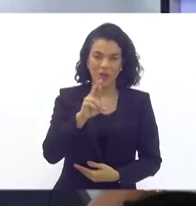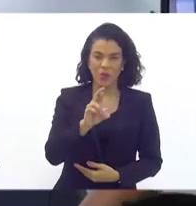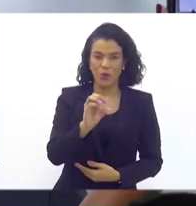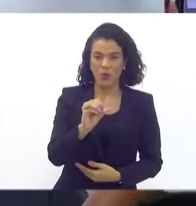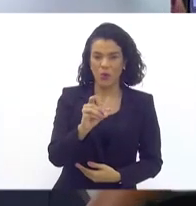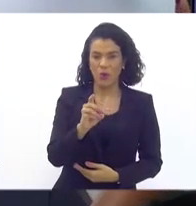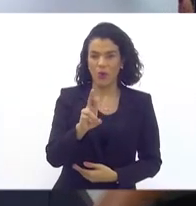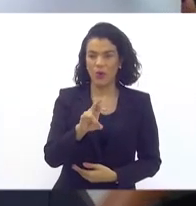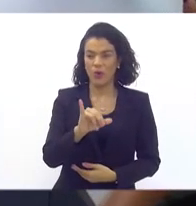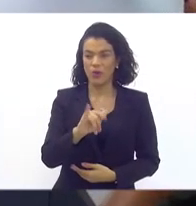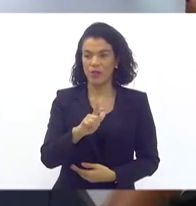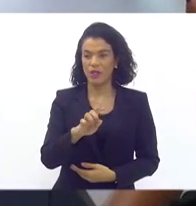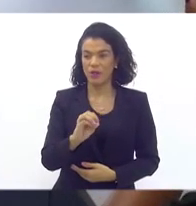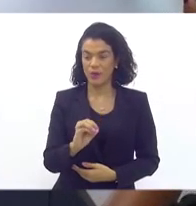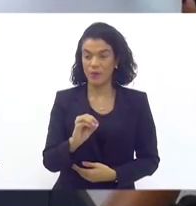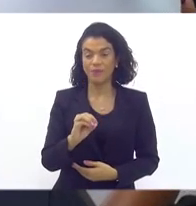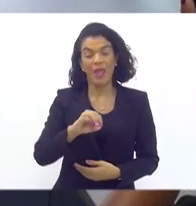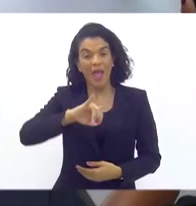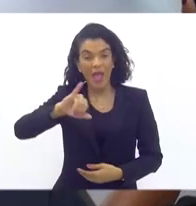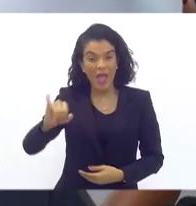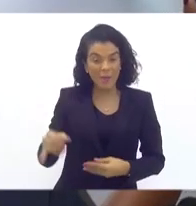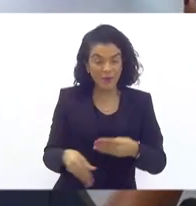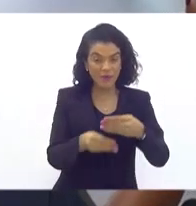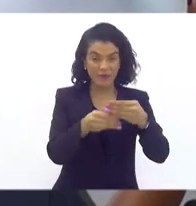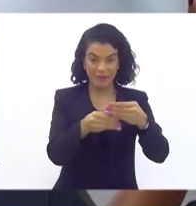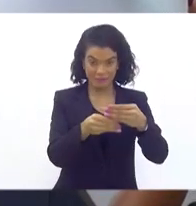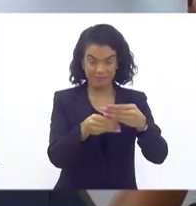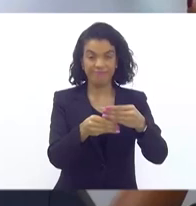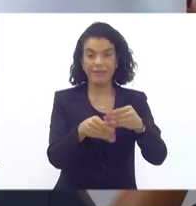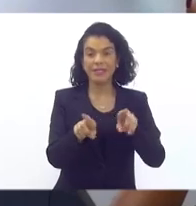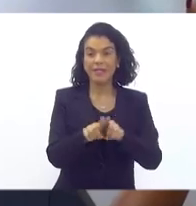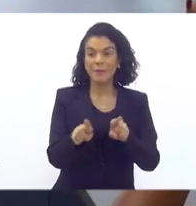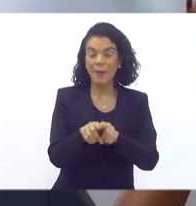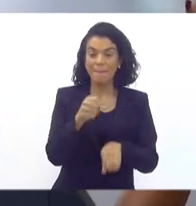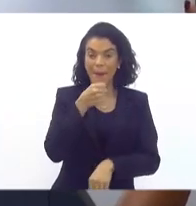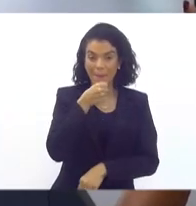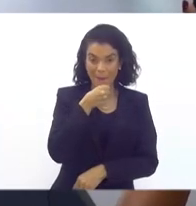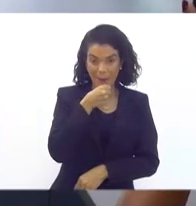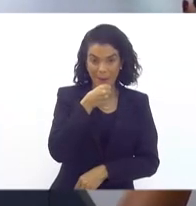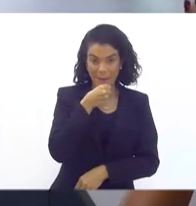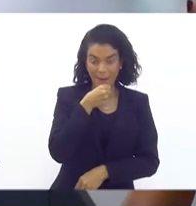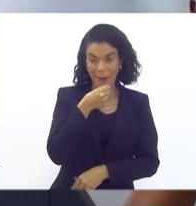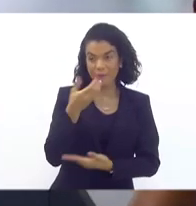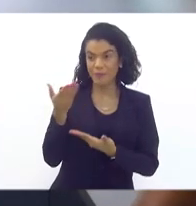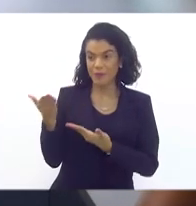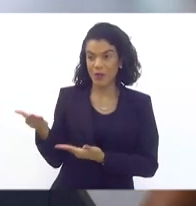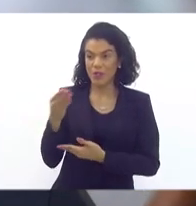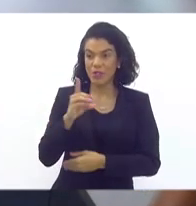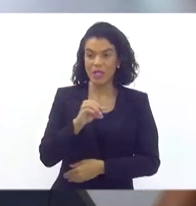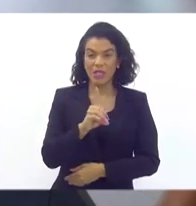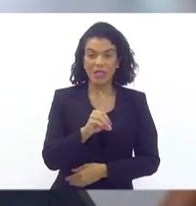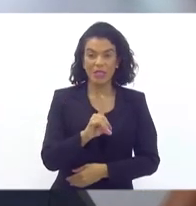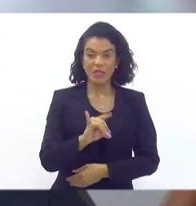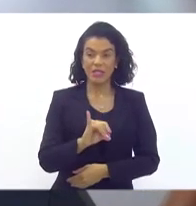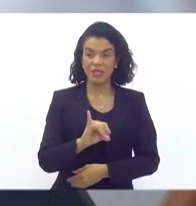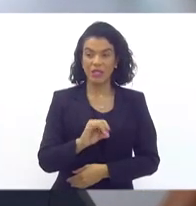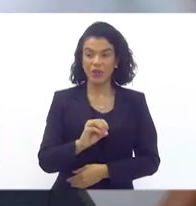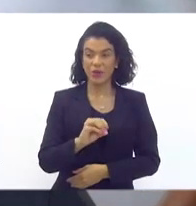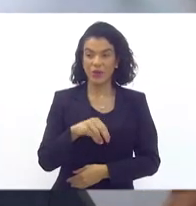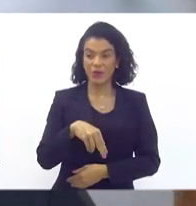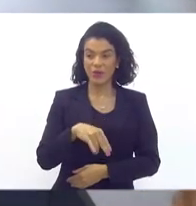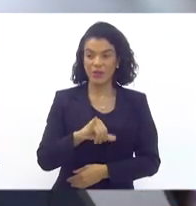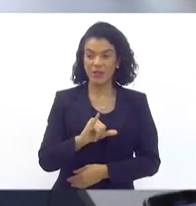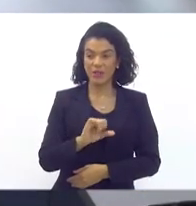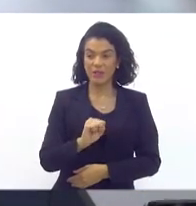momento então eu vou aproveitar o gancho que o deputado fez e vou passar a palavra para o nosso decano aqui Deputado Dionísio Lins que muito